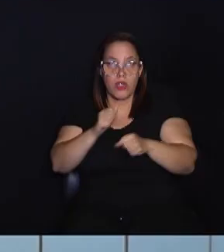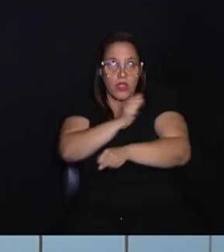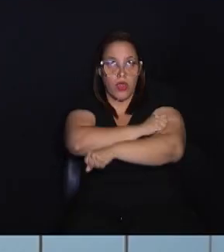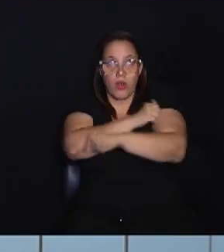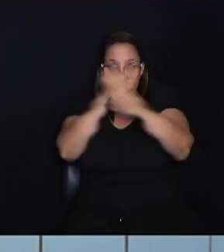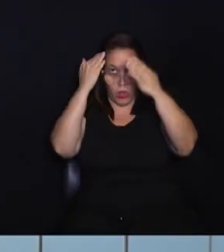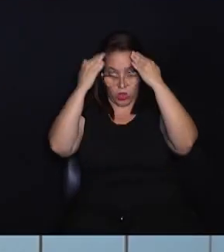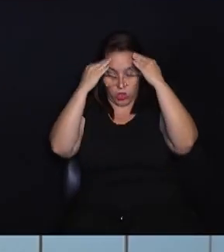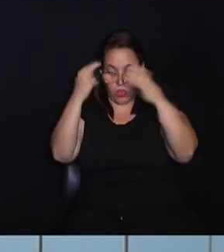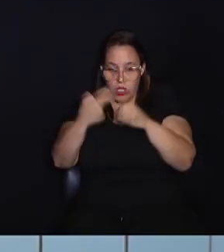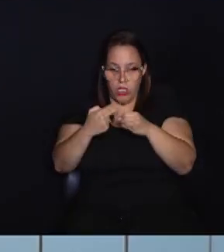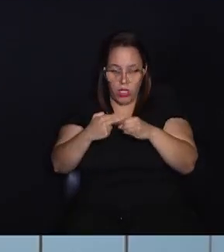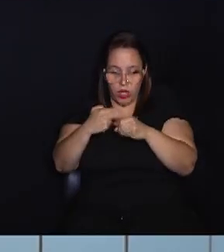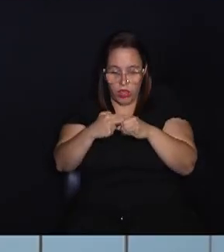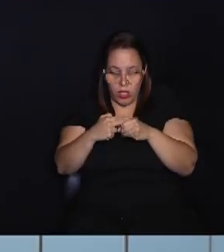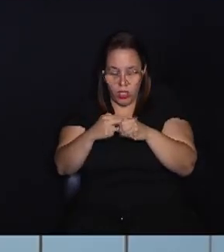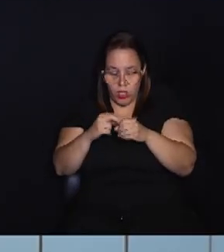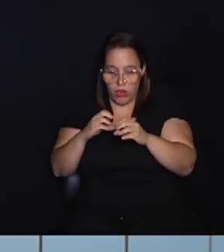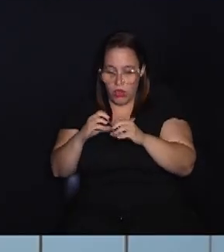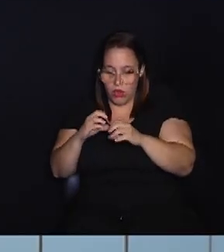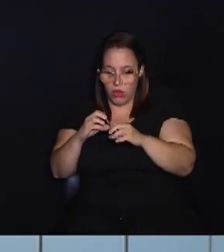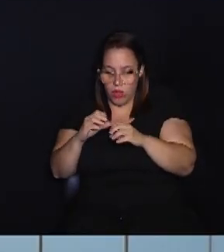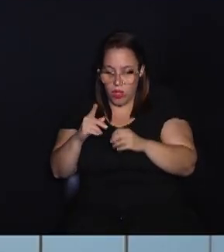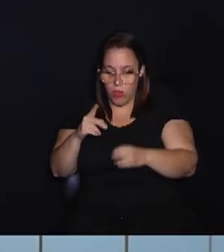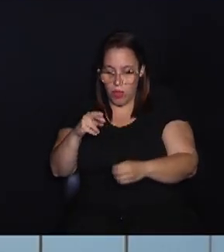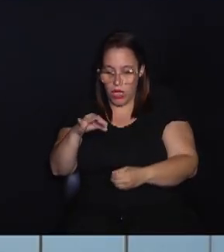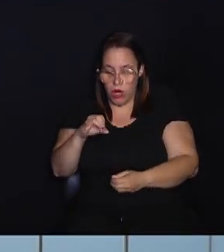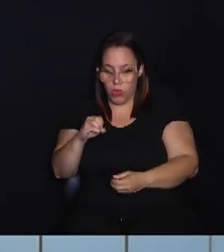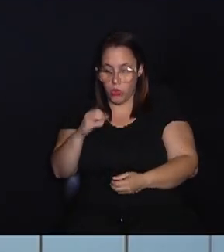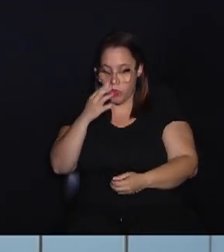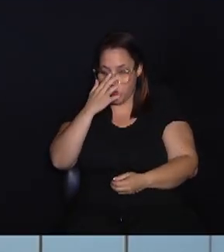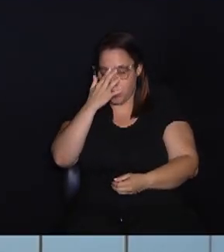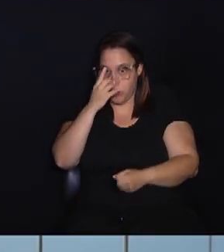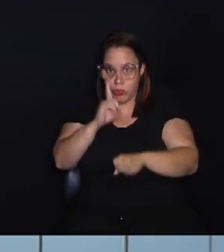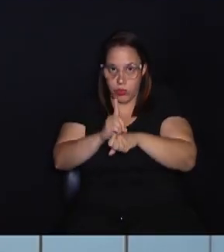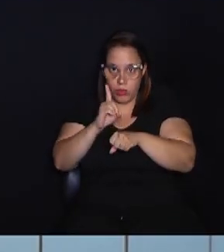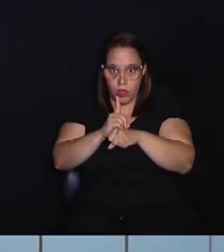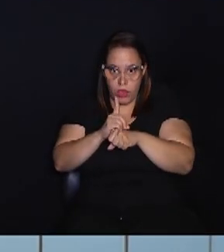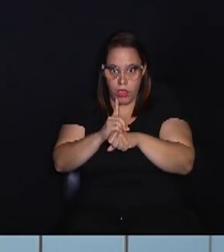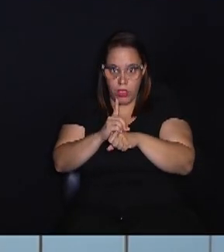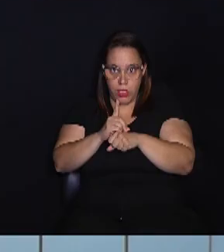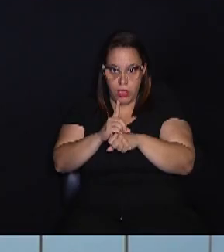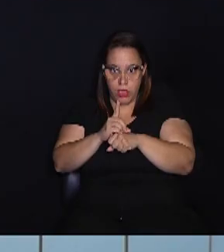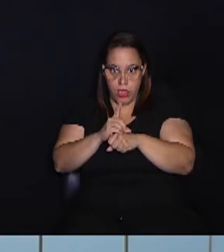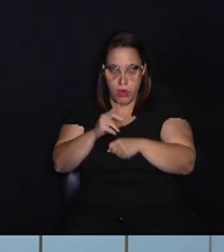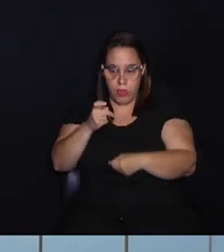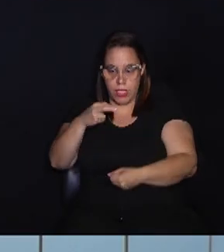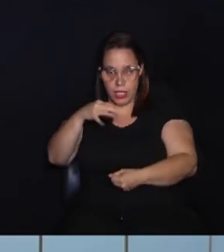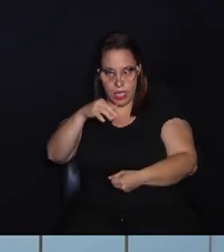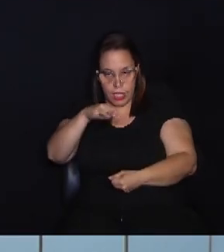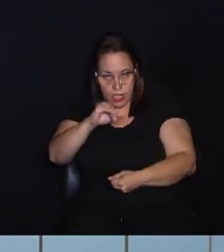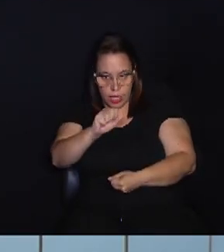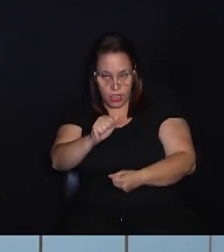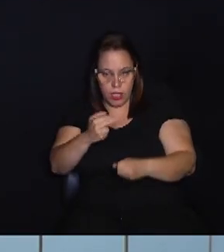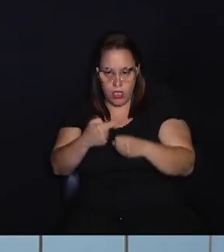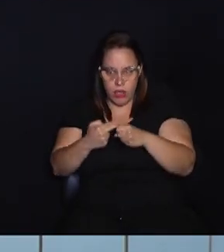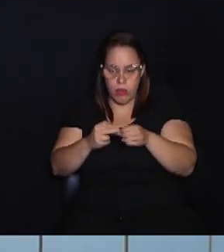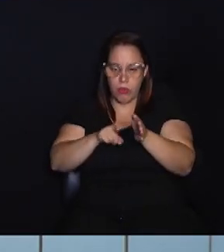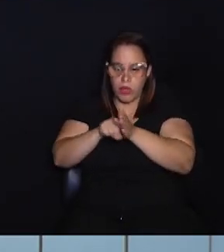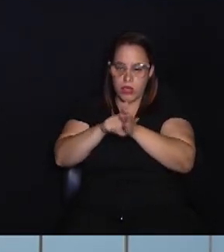da Unicamp, o orientador dela era o Dr. Paulo Galarron, do Departamento de Psiquiatria da Unicamp, uma